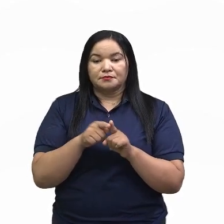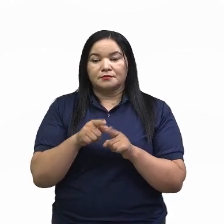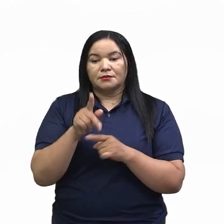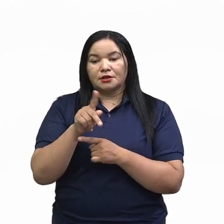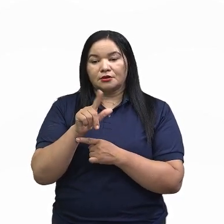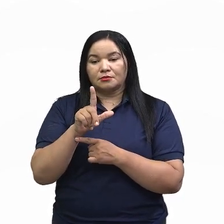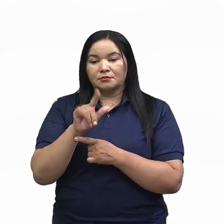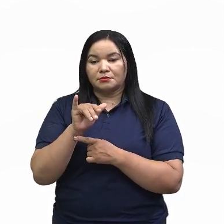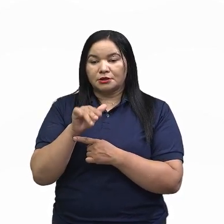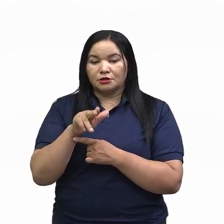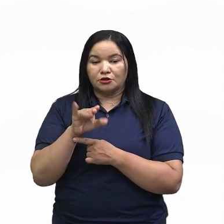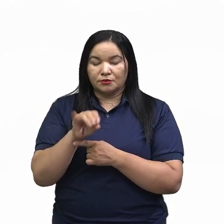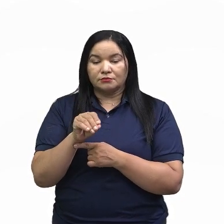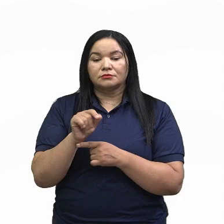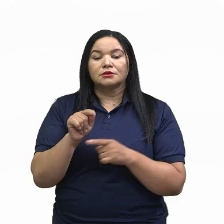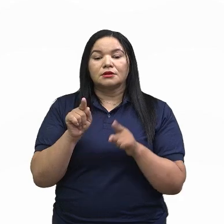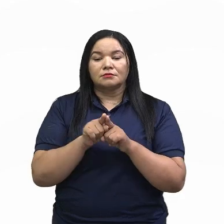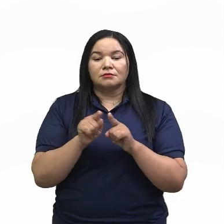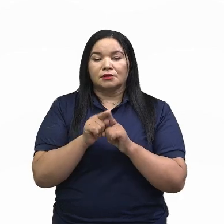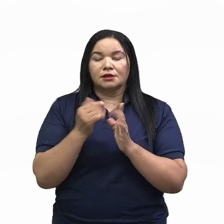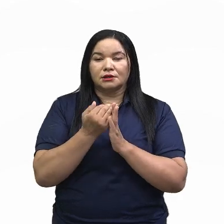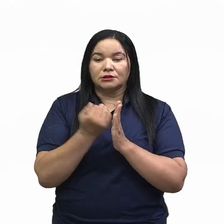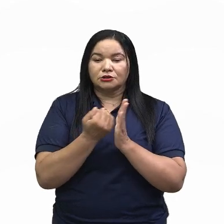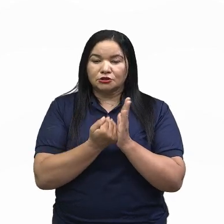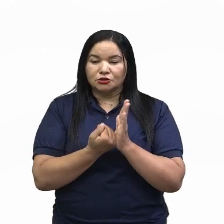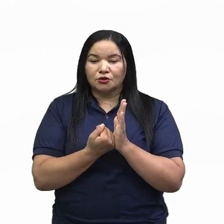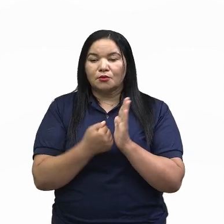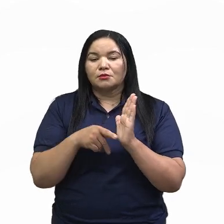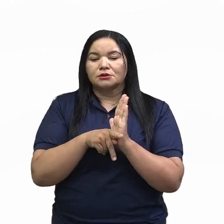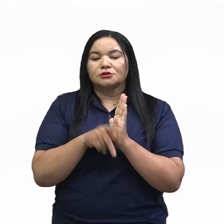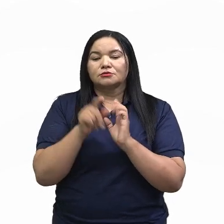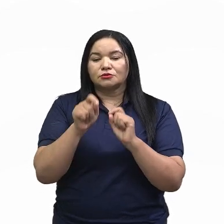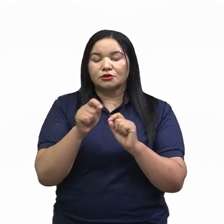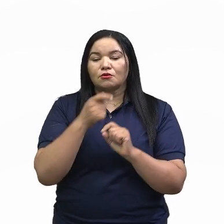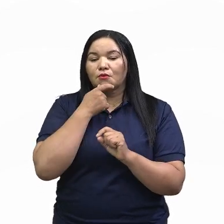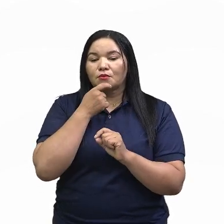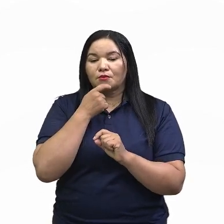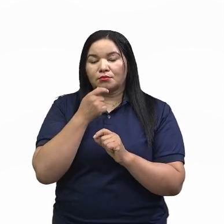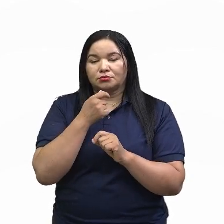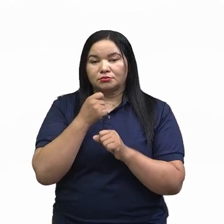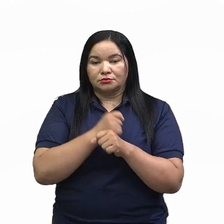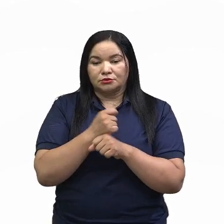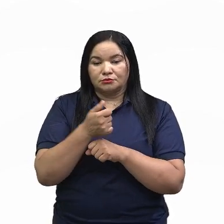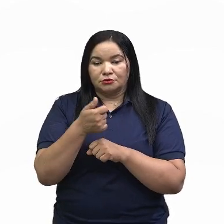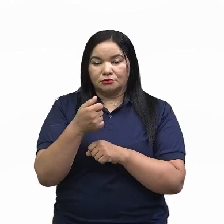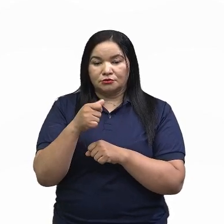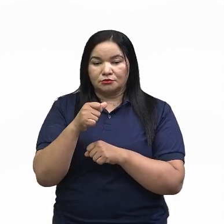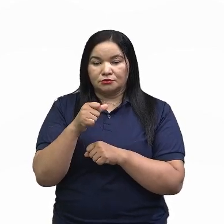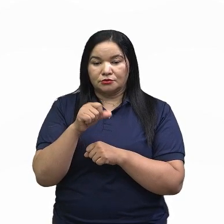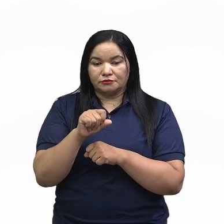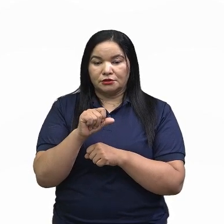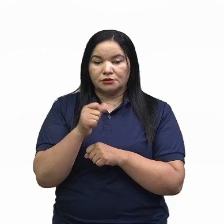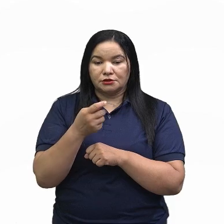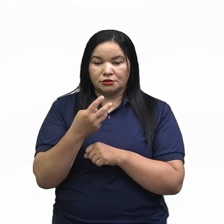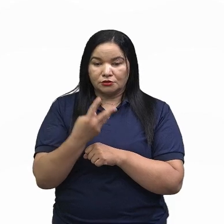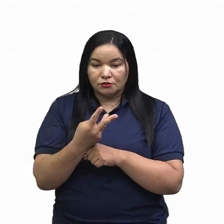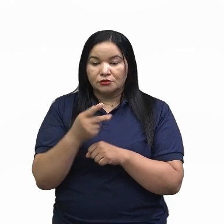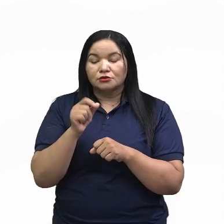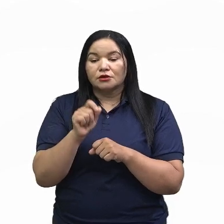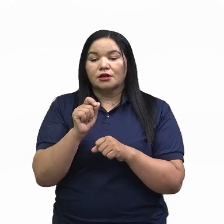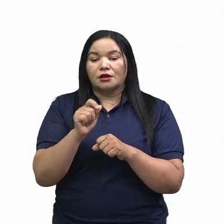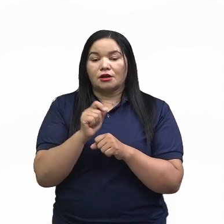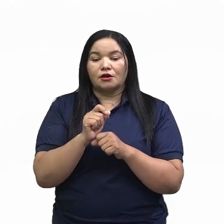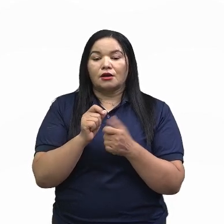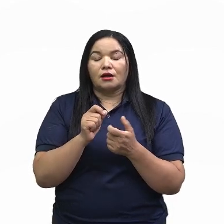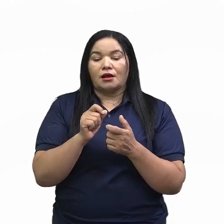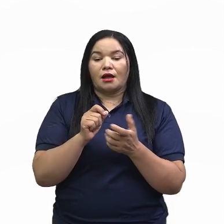ideais e os princípios de Benito Mussolini, tá? E chegaram a fundar a Ação Integralista Brasileira,